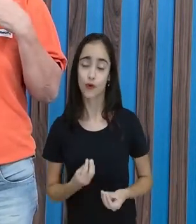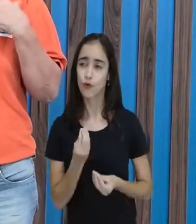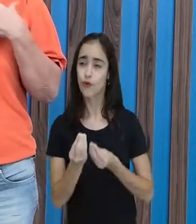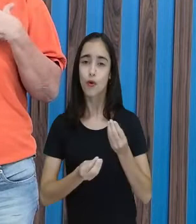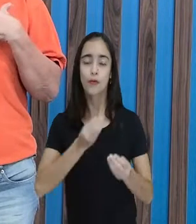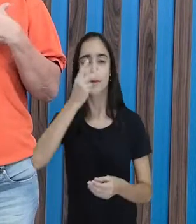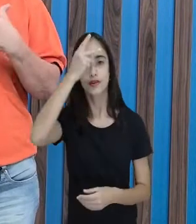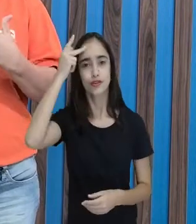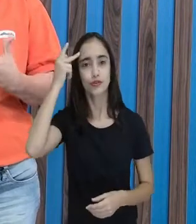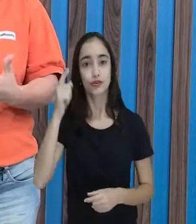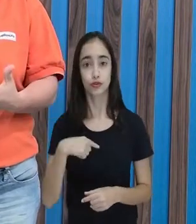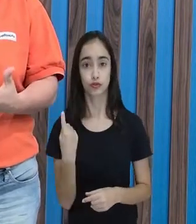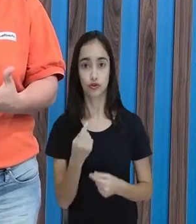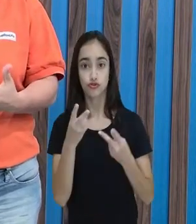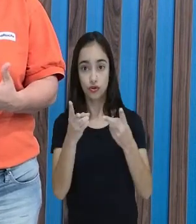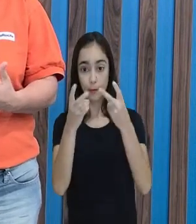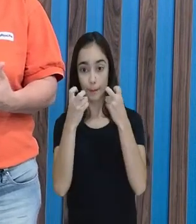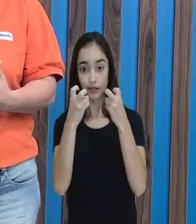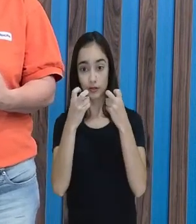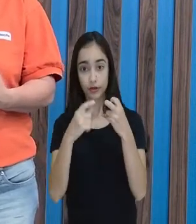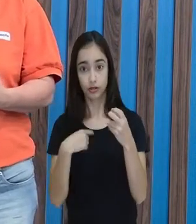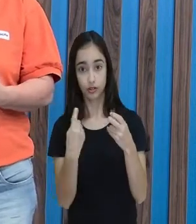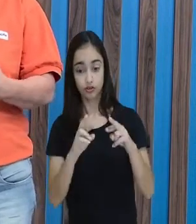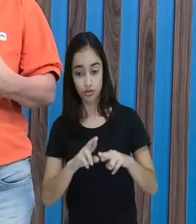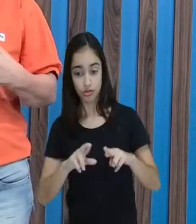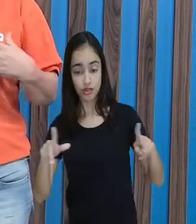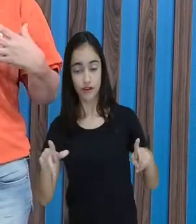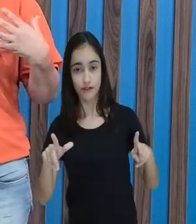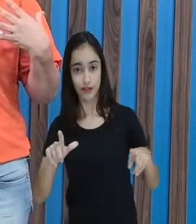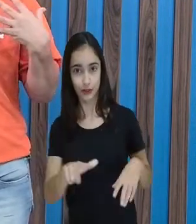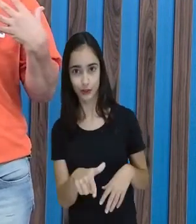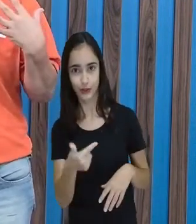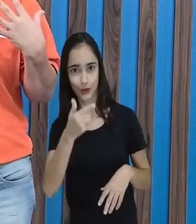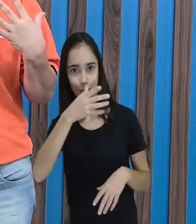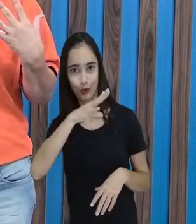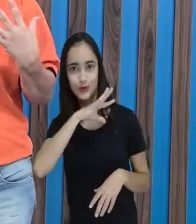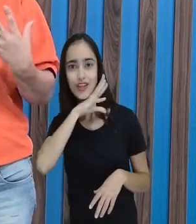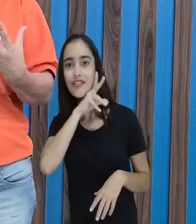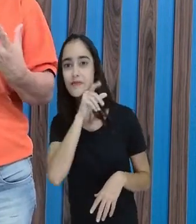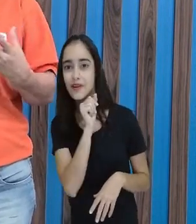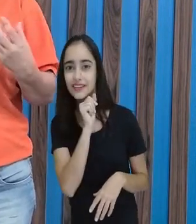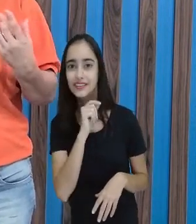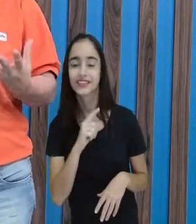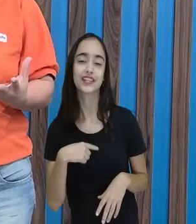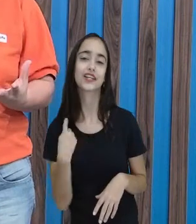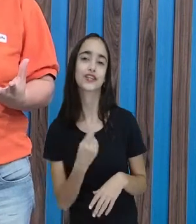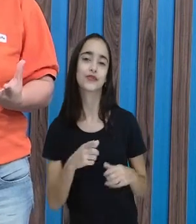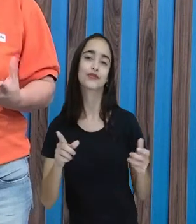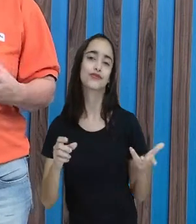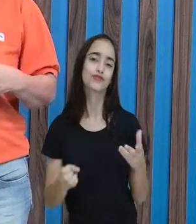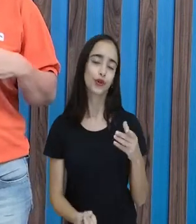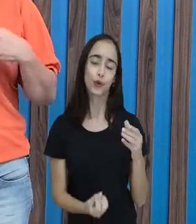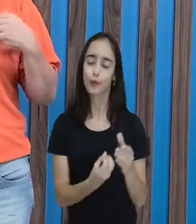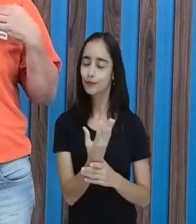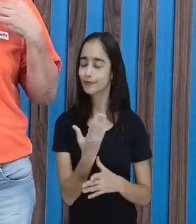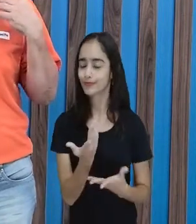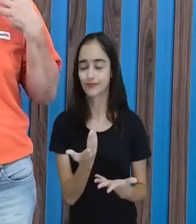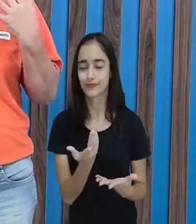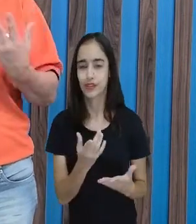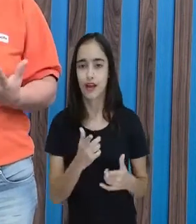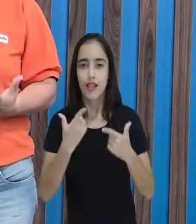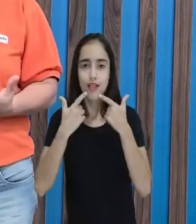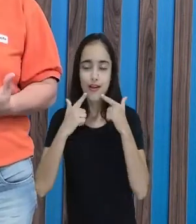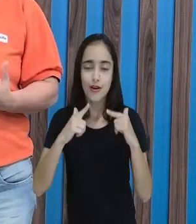que a gente era diferente dos outros animais. Então, e a gente começou a produzir linguagem, começou a